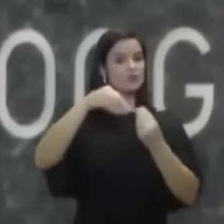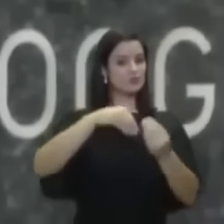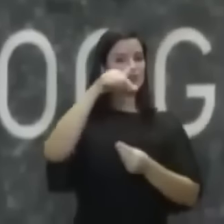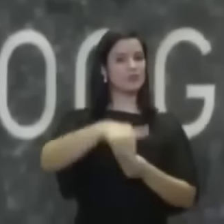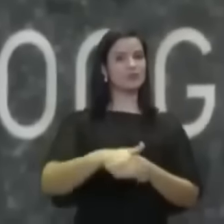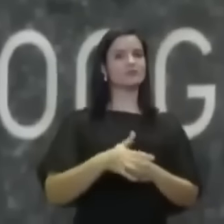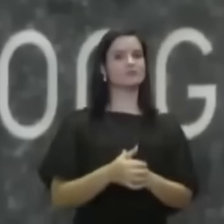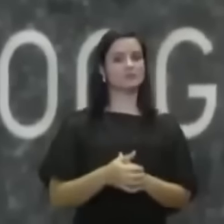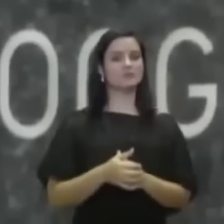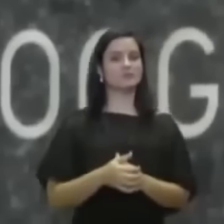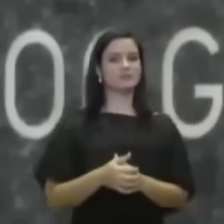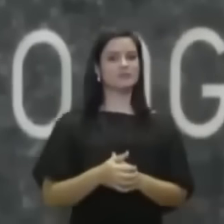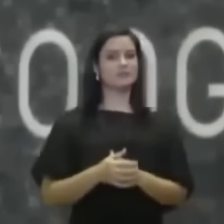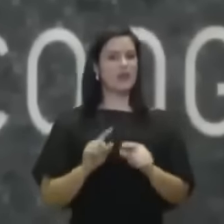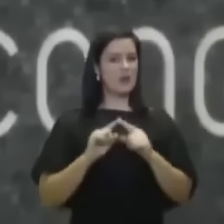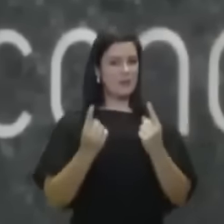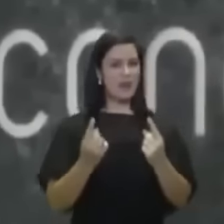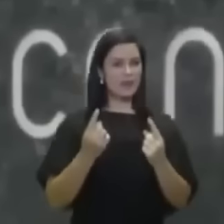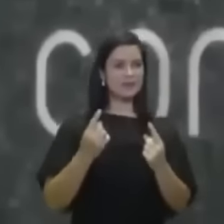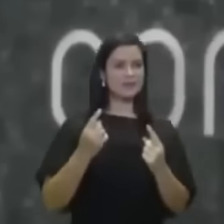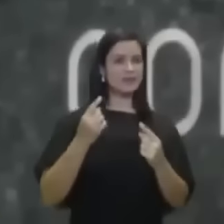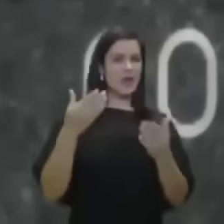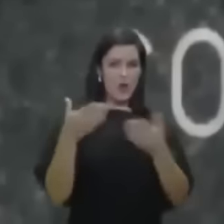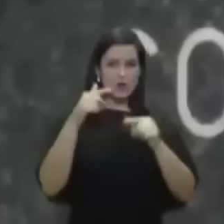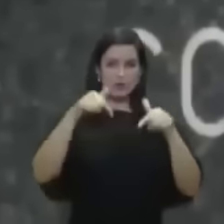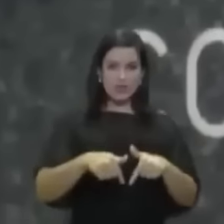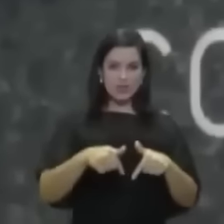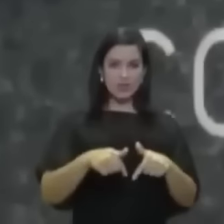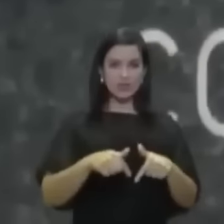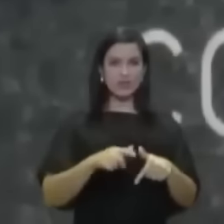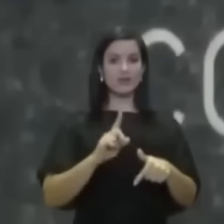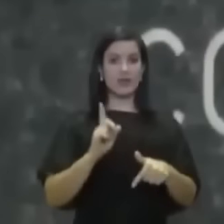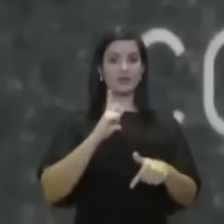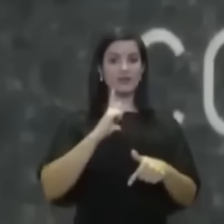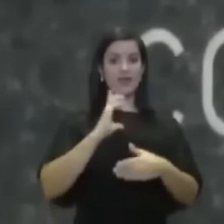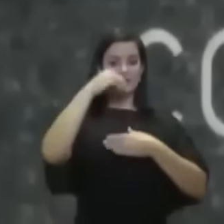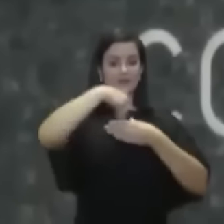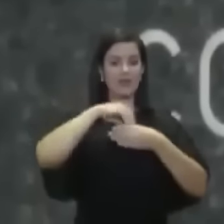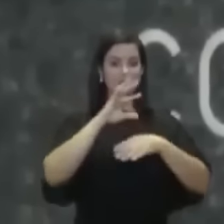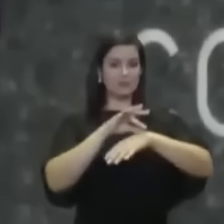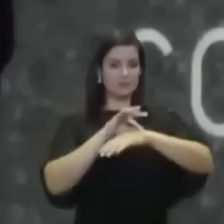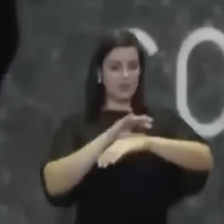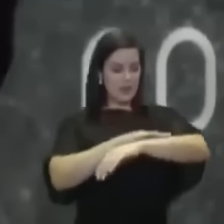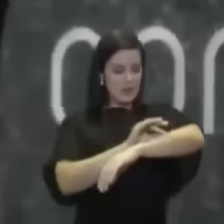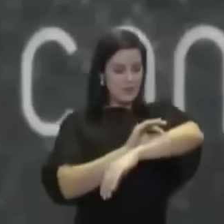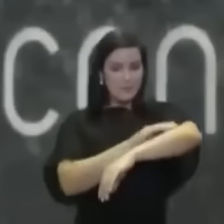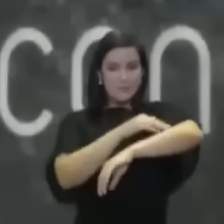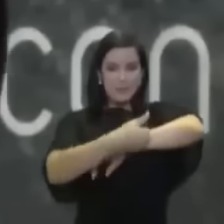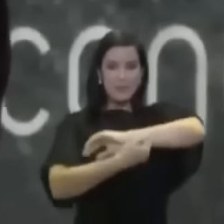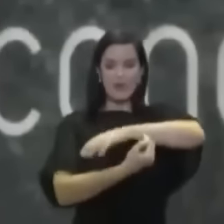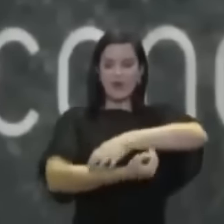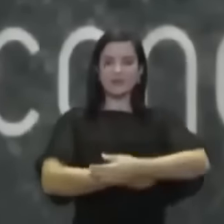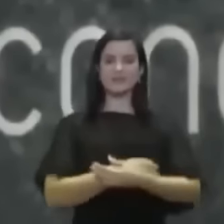noite. Mas não apenas entre nós, este homem mora debaixo da nossa pele. O sangue deste homem corre em